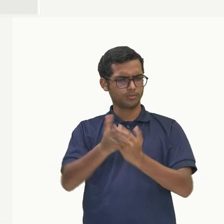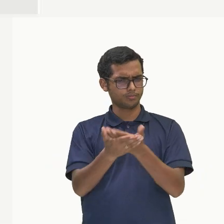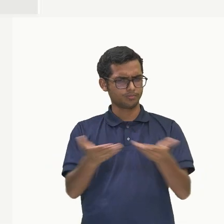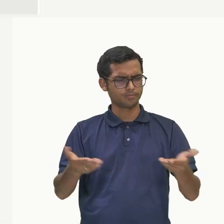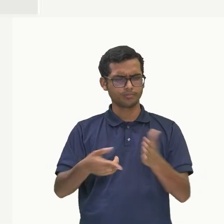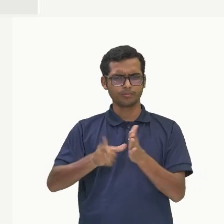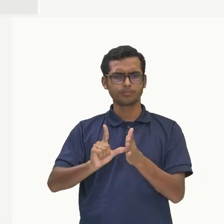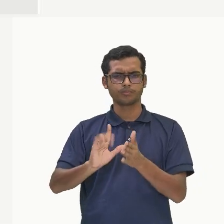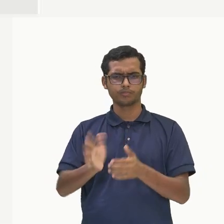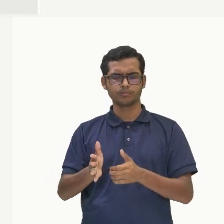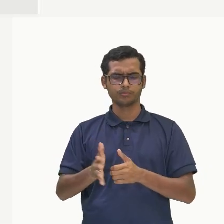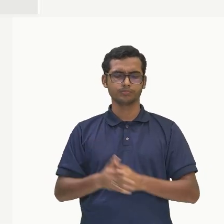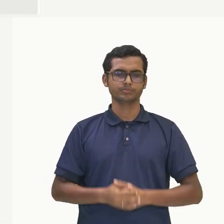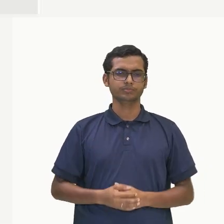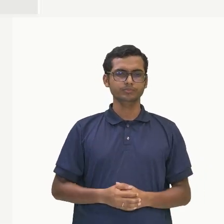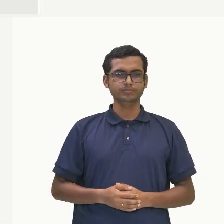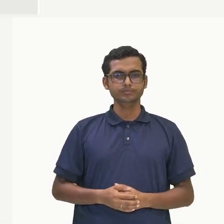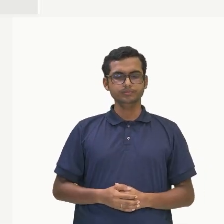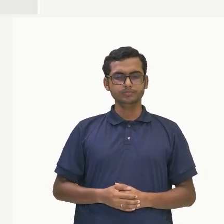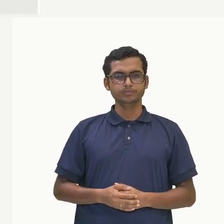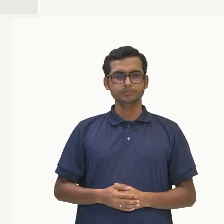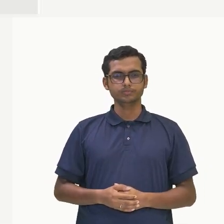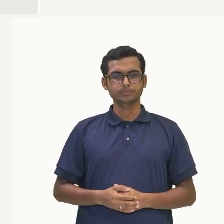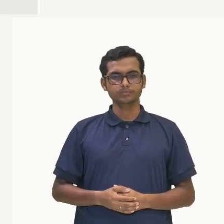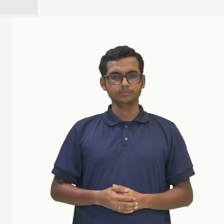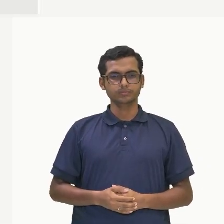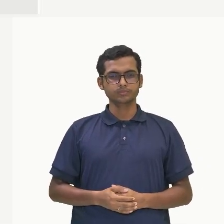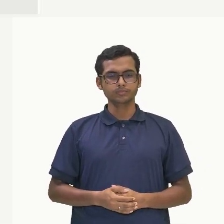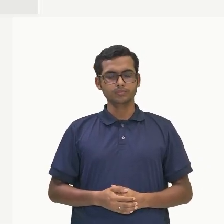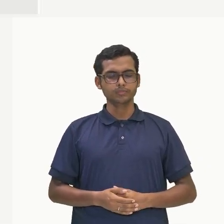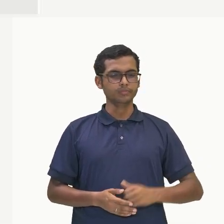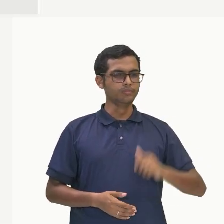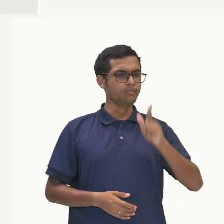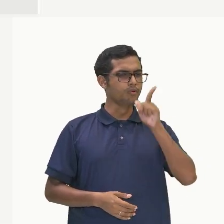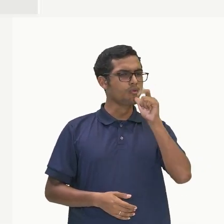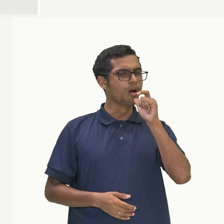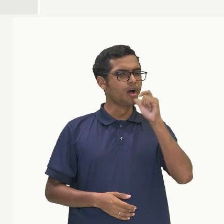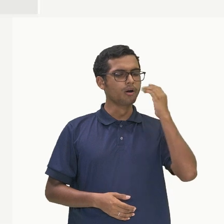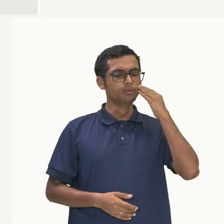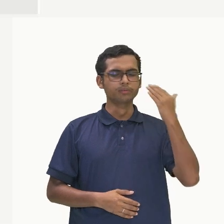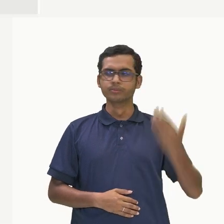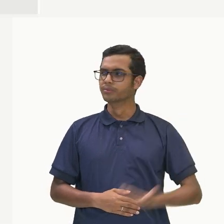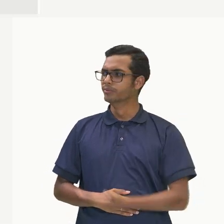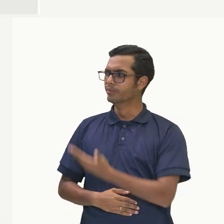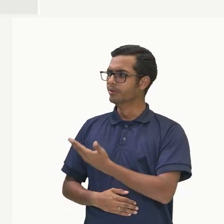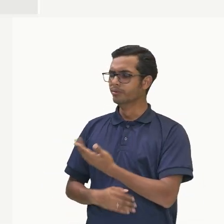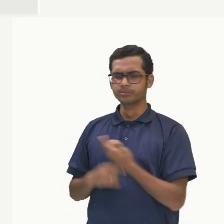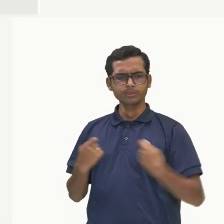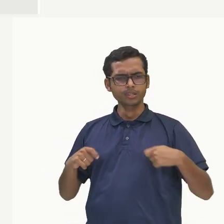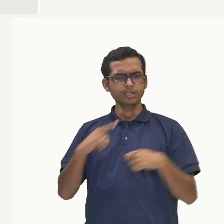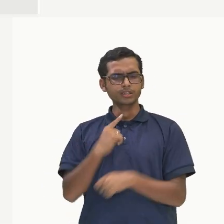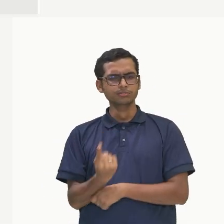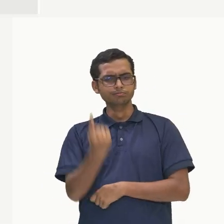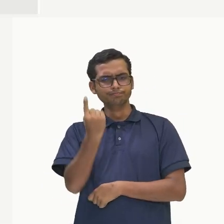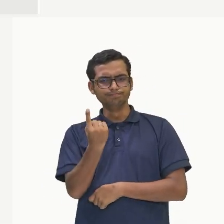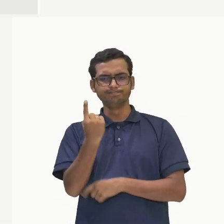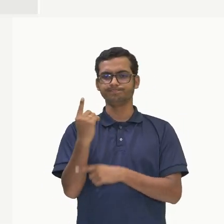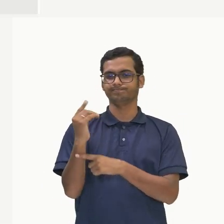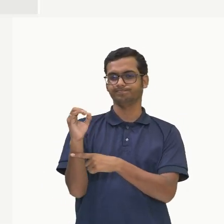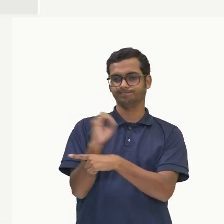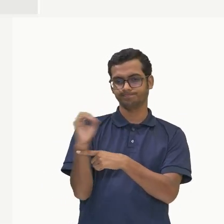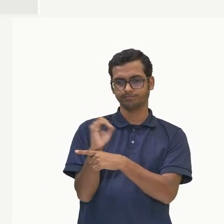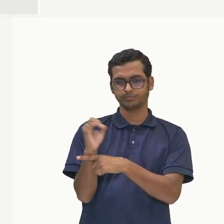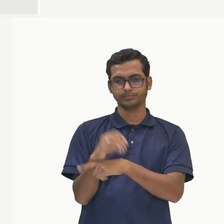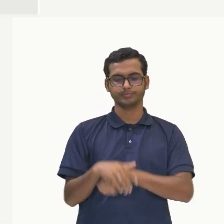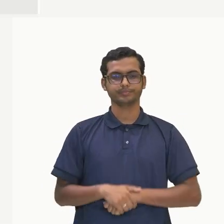vocês, a água que nós temos aqui, nós precisaríamos apenas de um oxigênio.